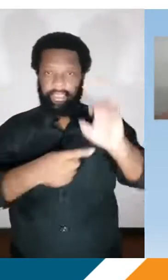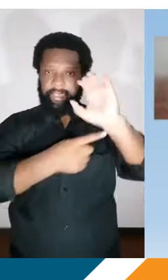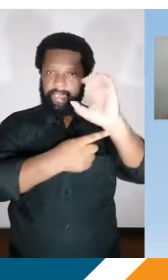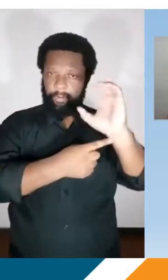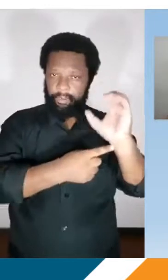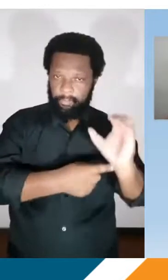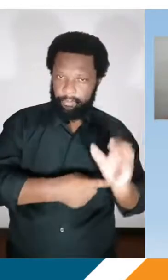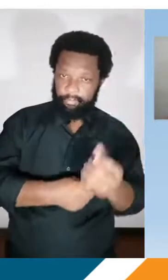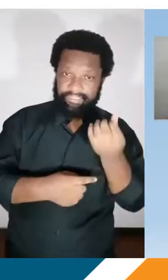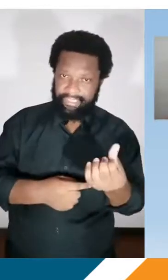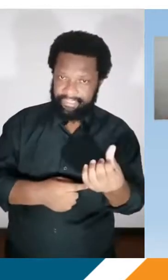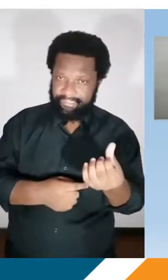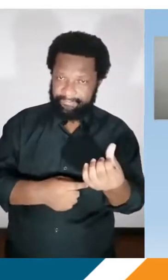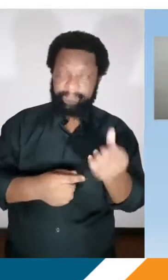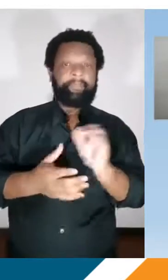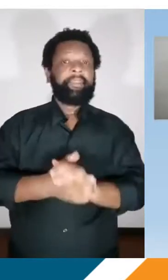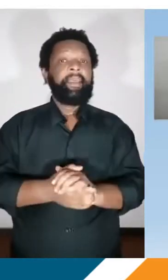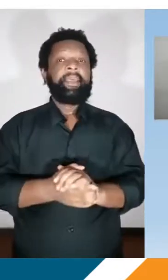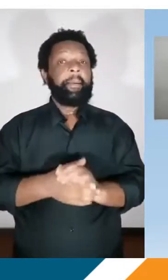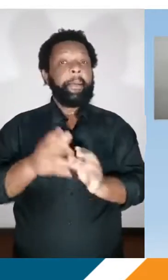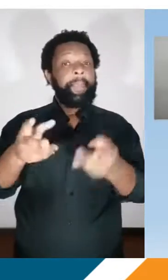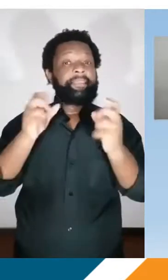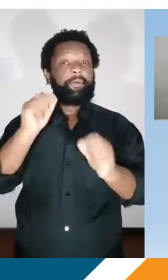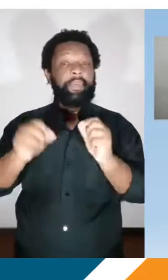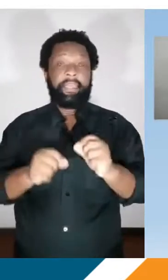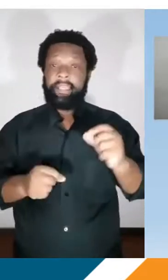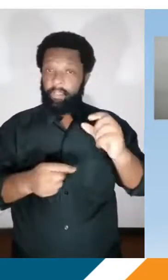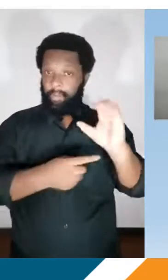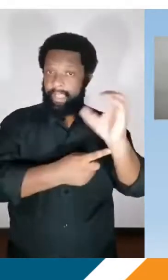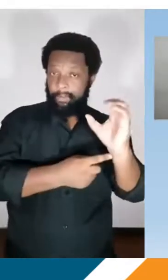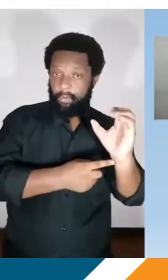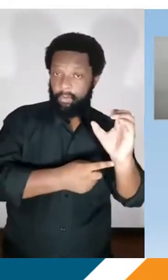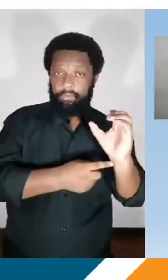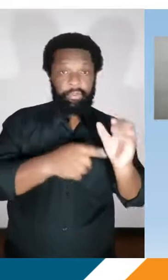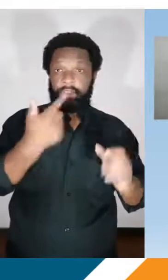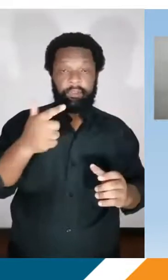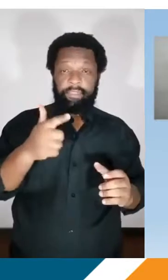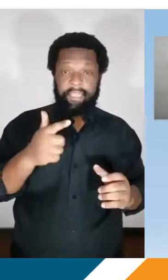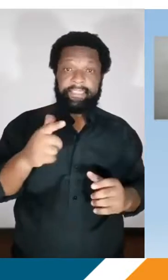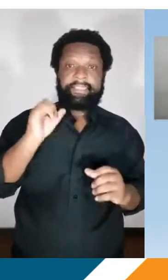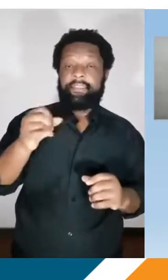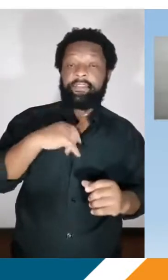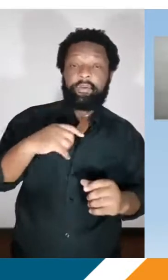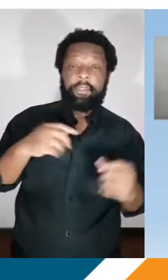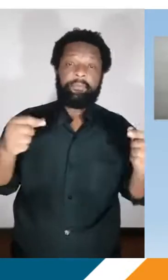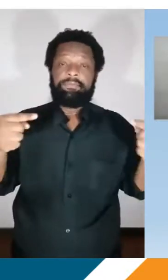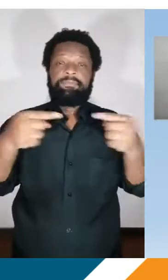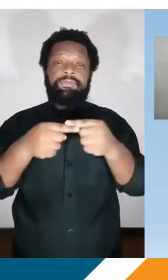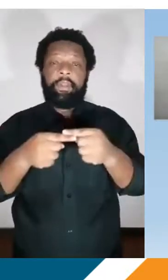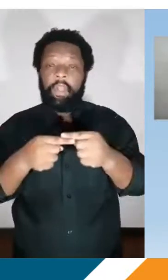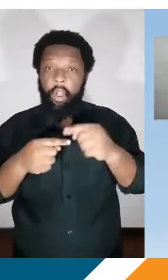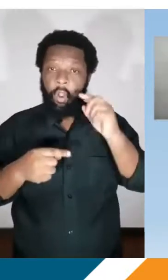6 carbonos na minha cadeia principal, em que reparem que no carbono 1 não tem, se eu estou associando